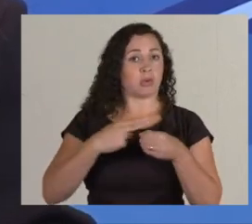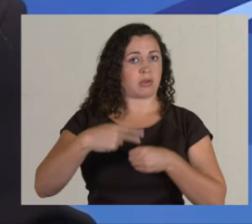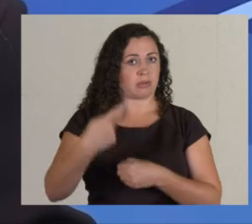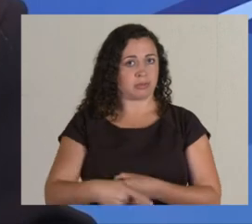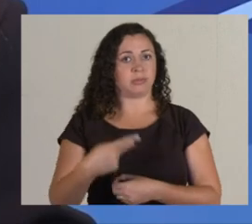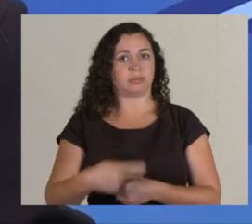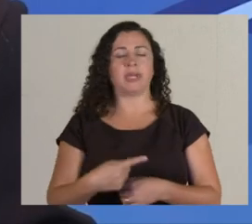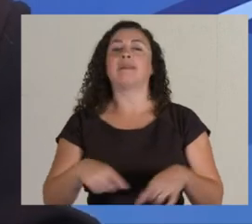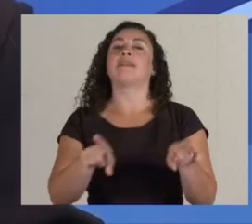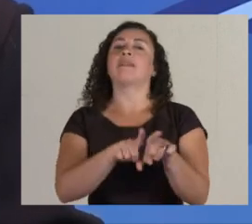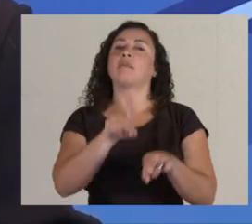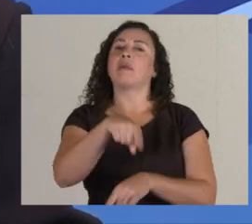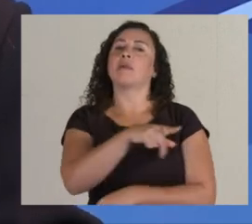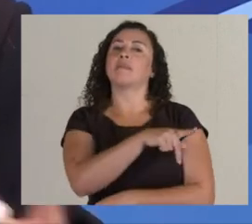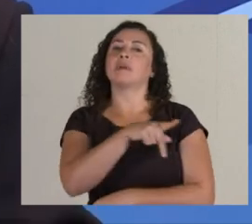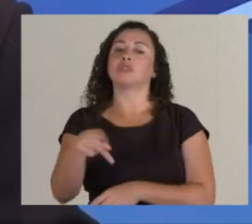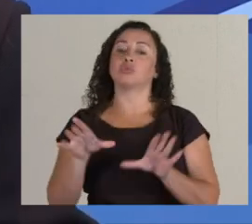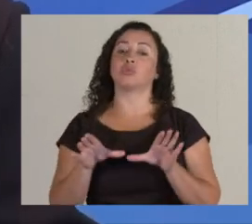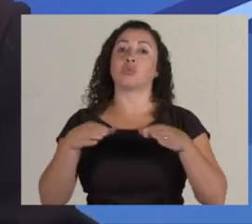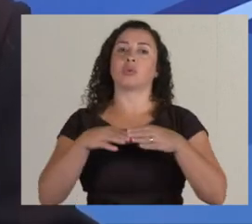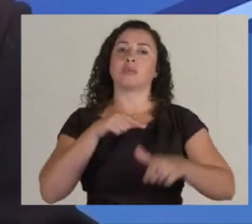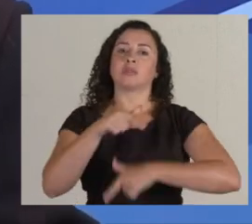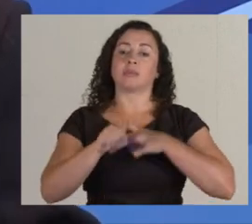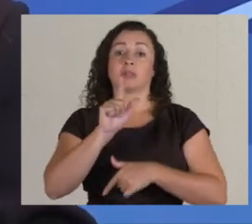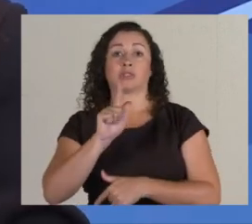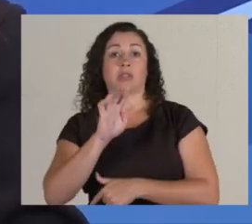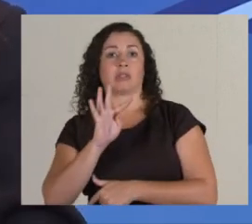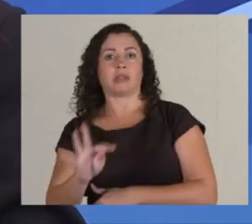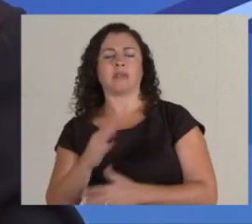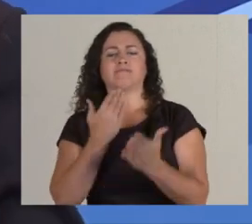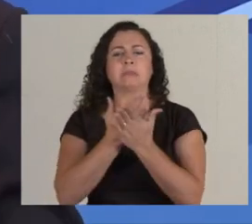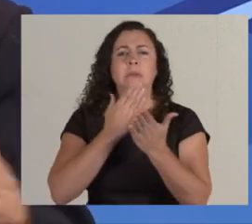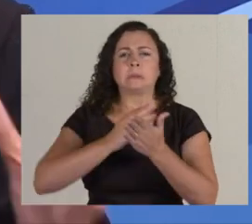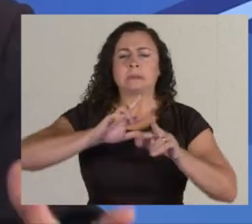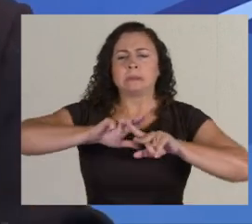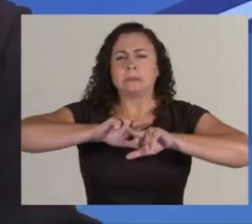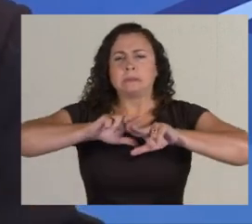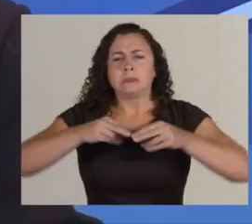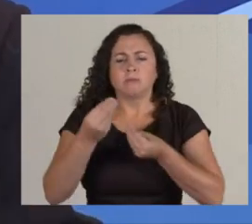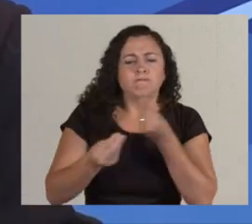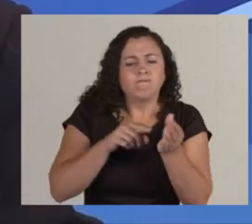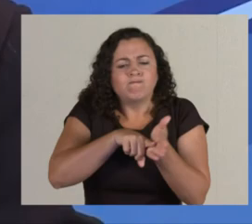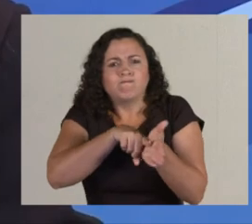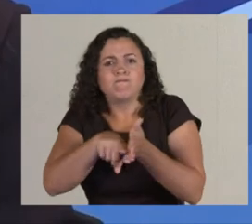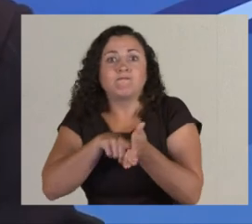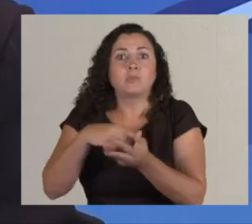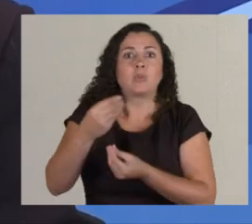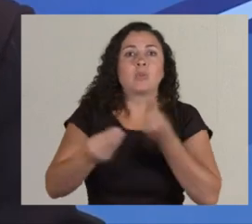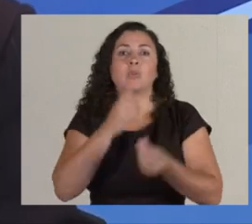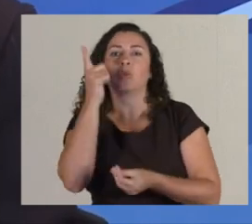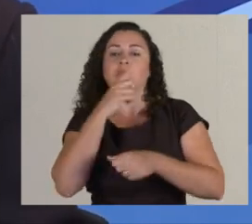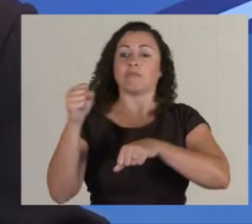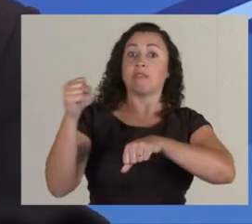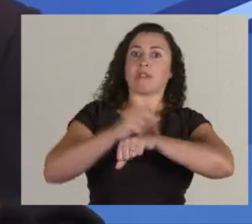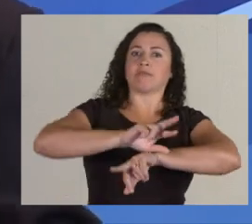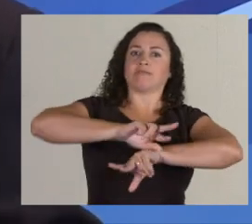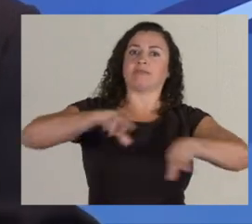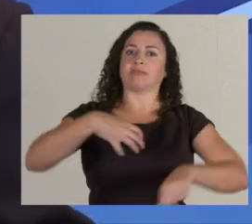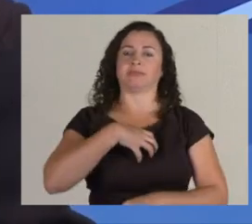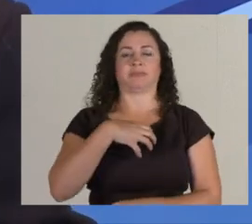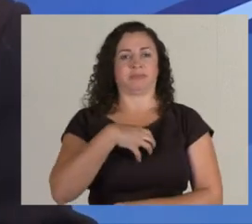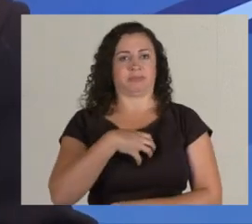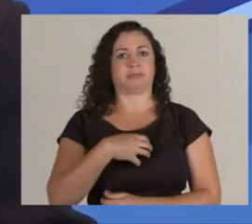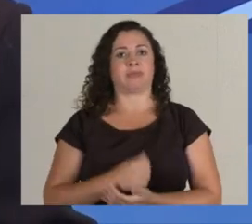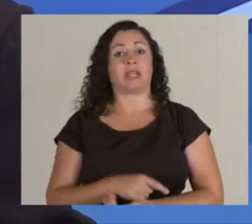o presidente do GT, o grupo de trabalho, que estudou todas as possibilidades aí de ingresso. Então,